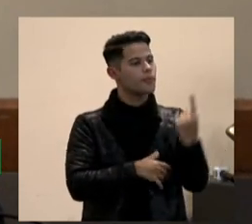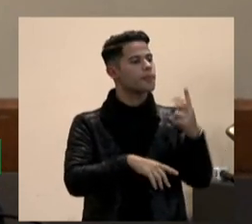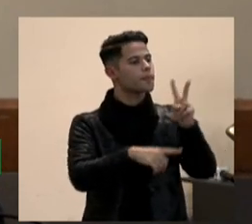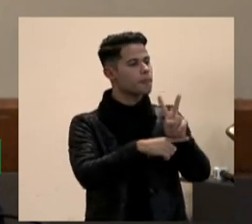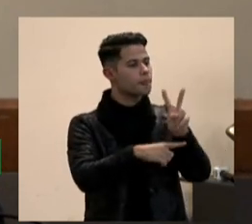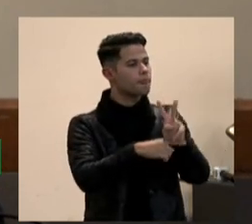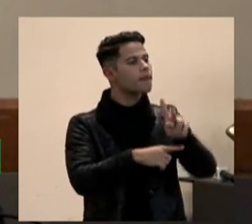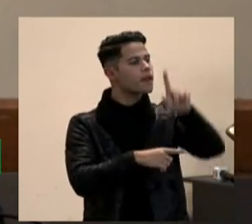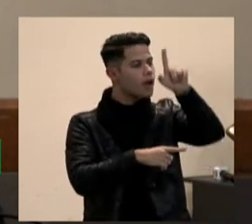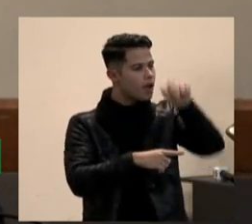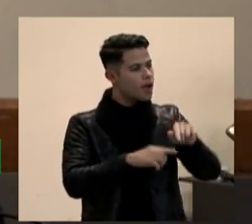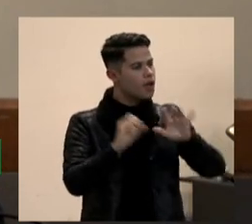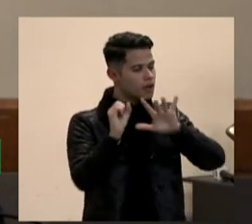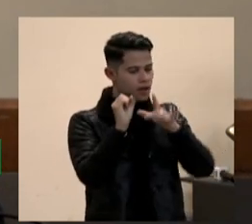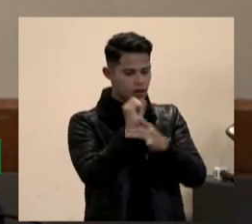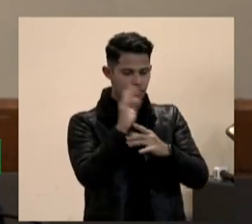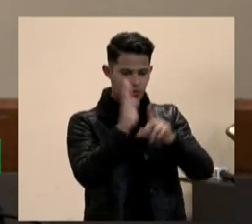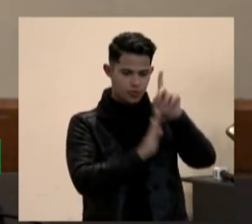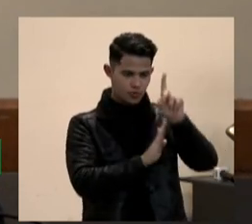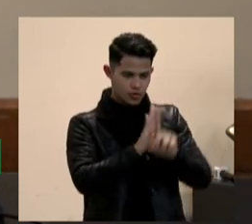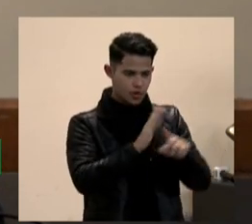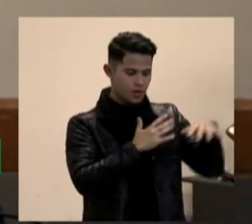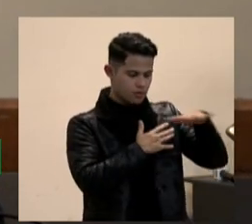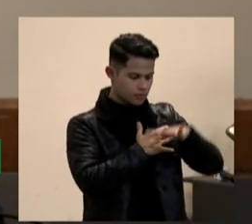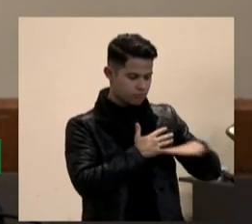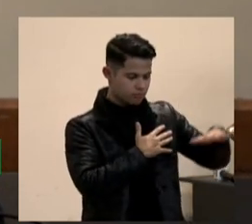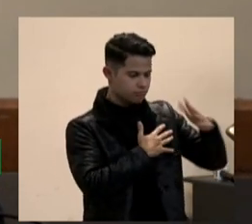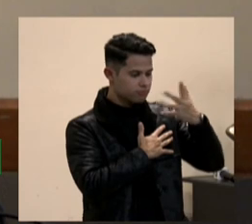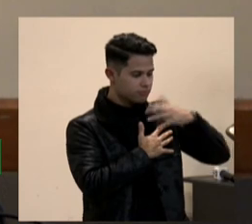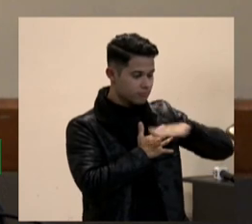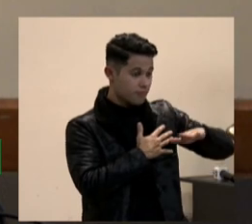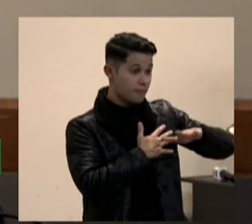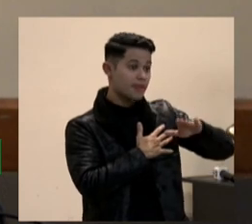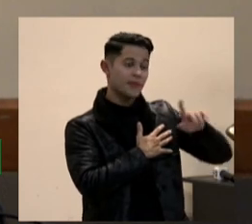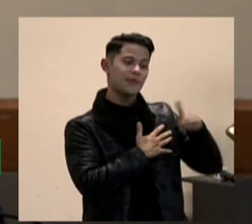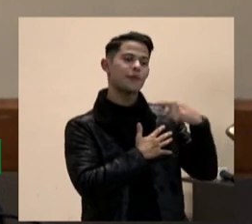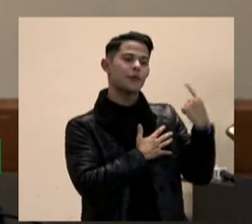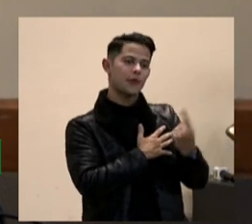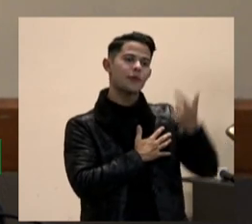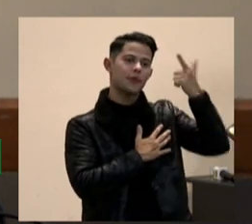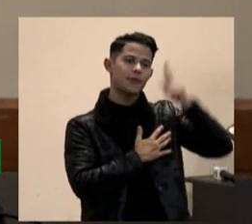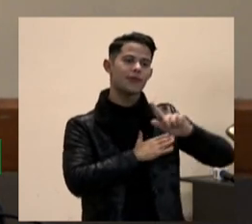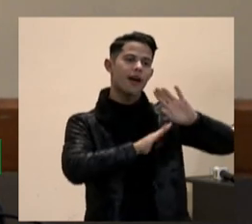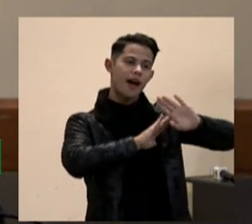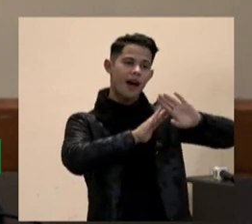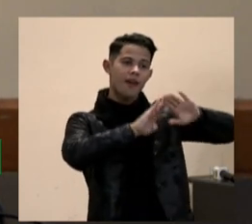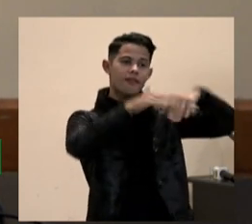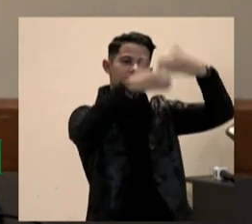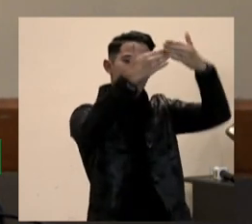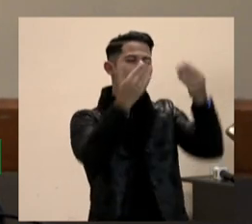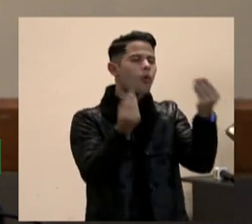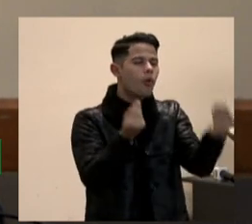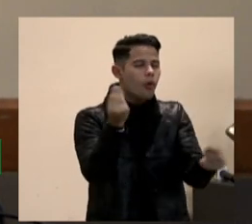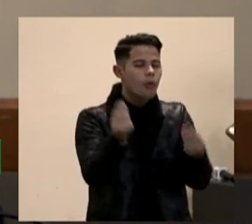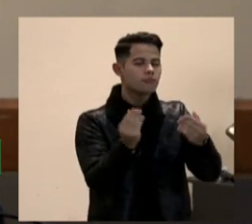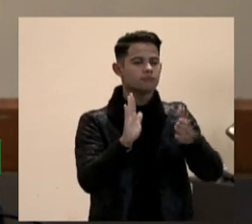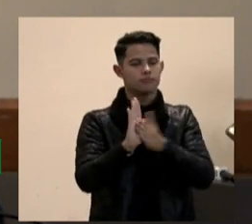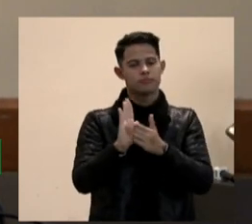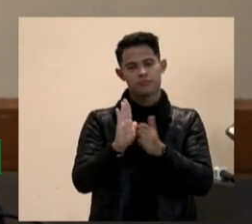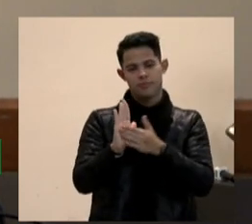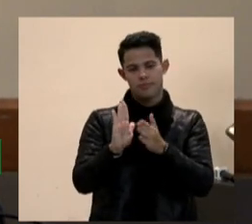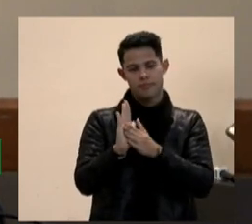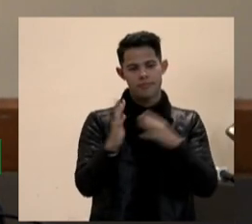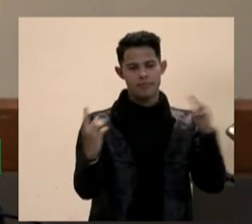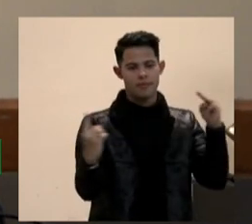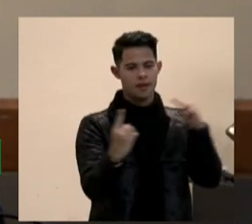por essa oferta, por essa garantia do direito, e a gente tem conseguido avançar no sentido de propor metas que nos movem para